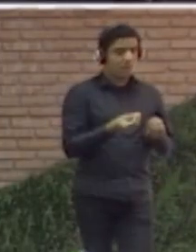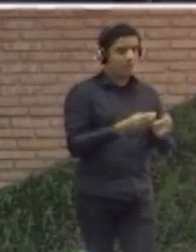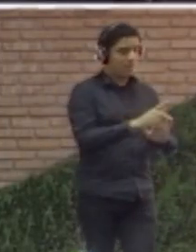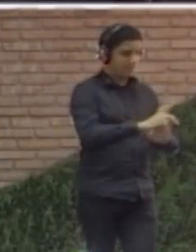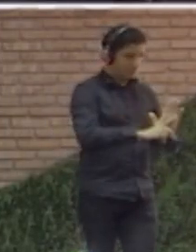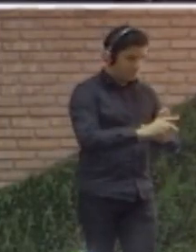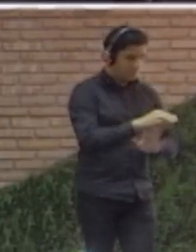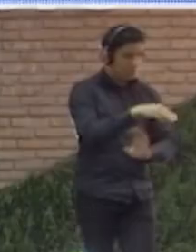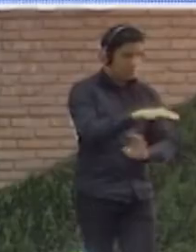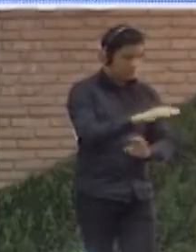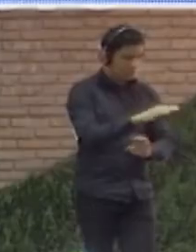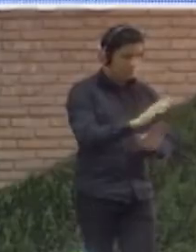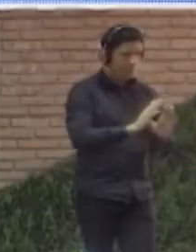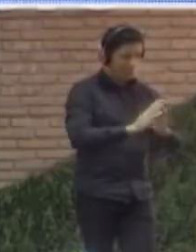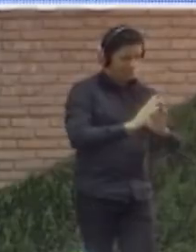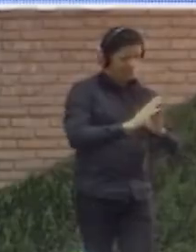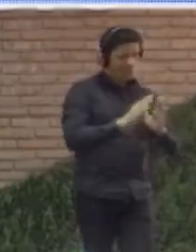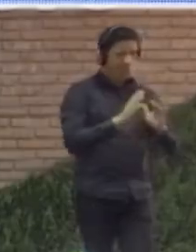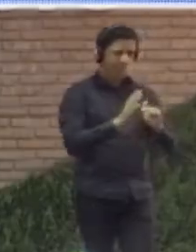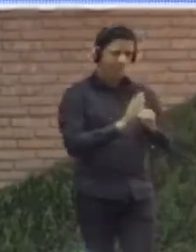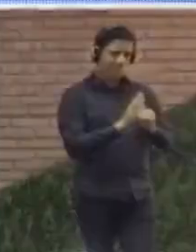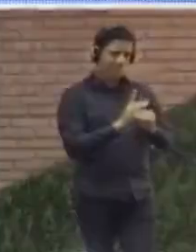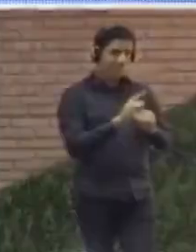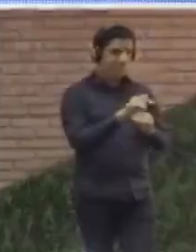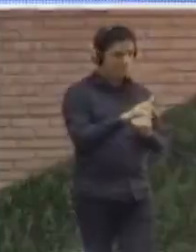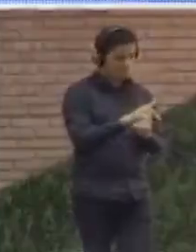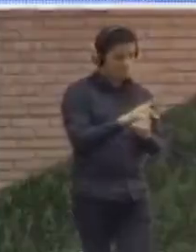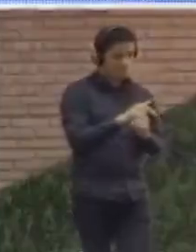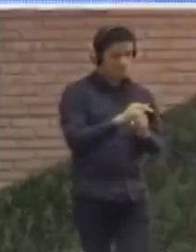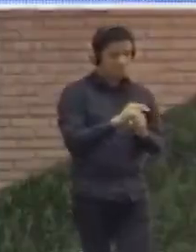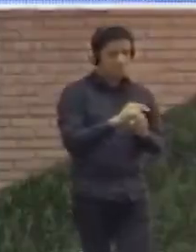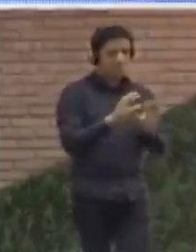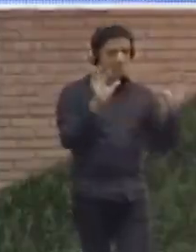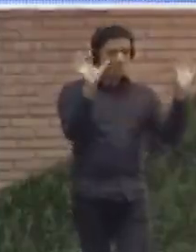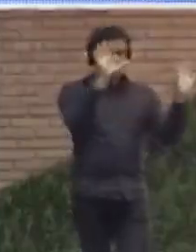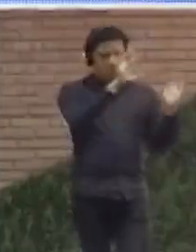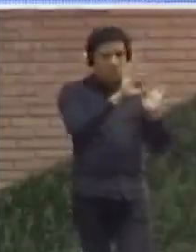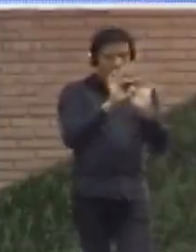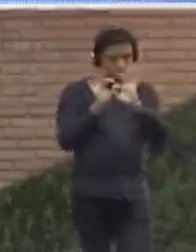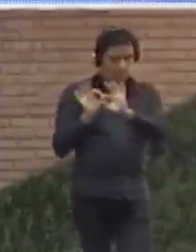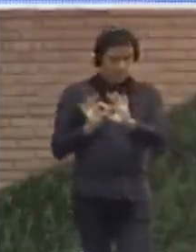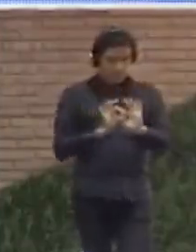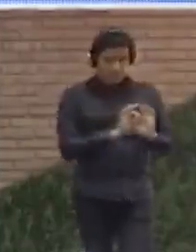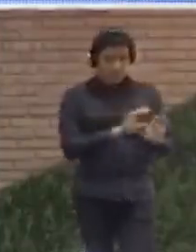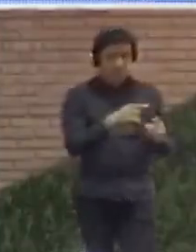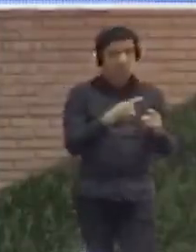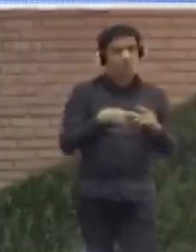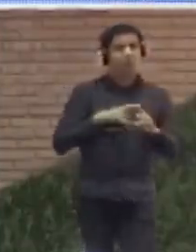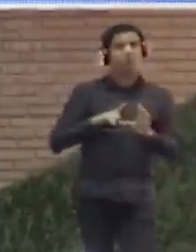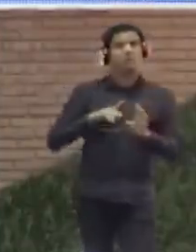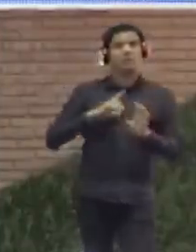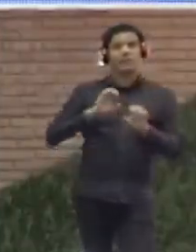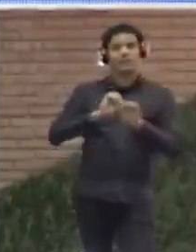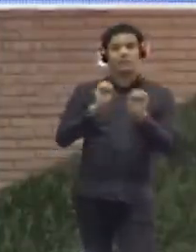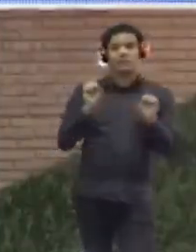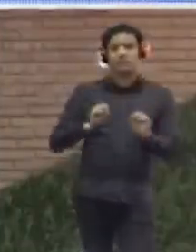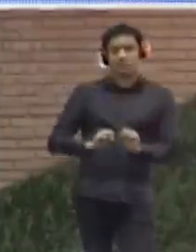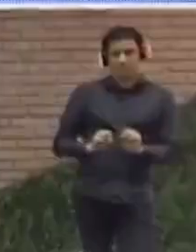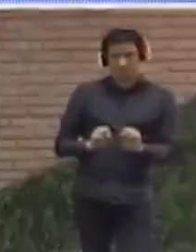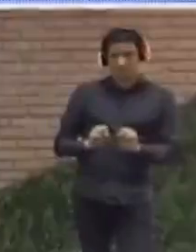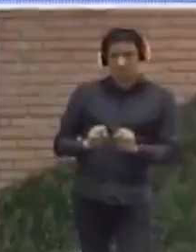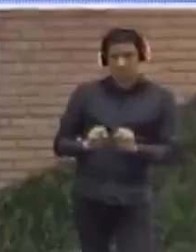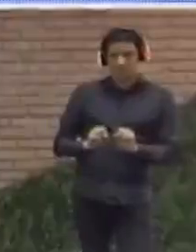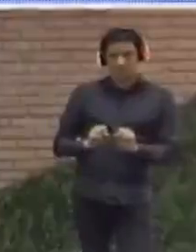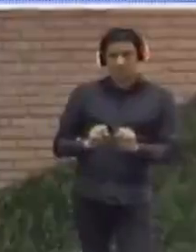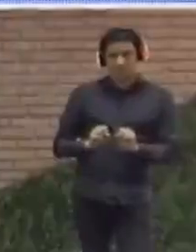até um pouco depois da época das Olimpíadas, porque a gente tinha desenvolvido o sistema da construção por